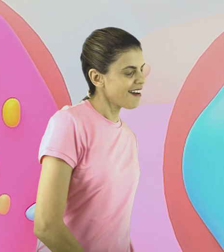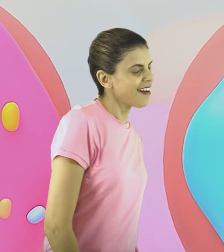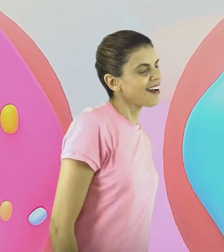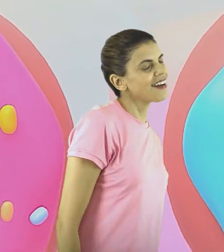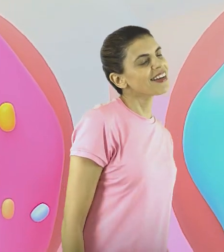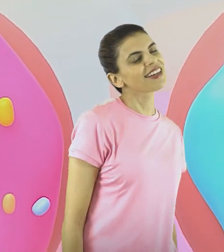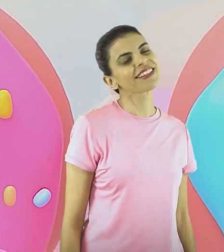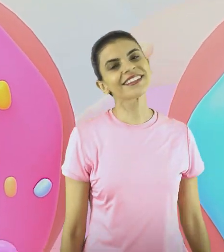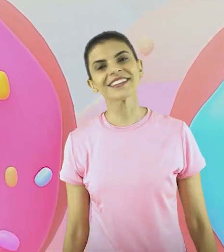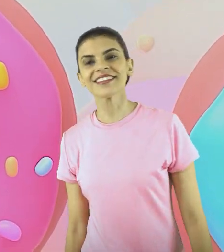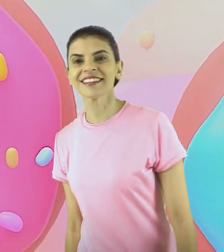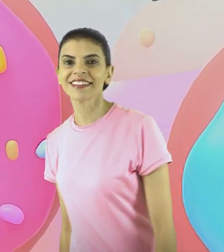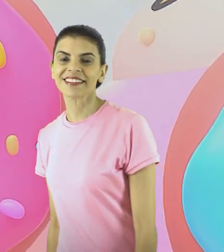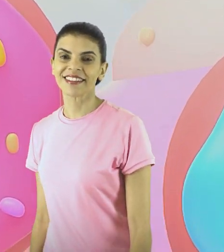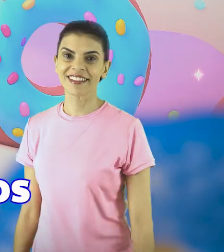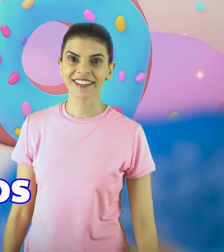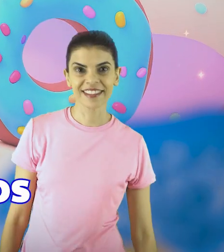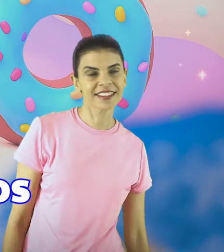ajudar.